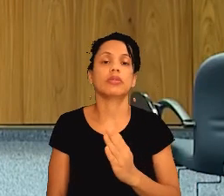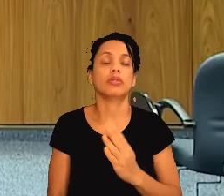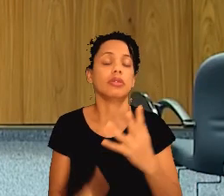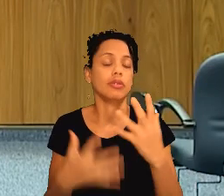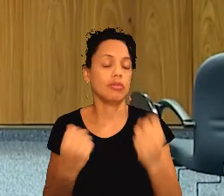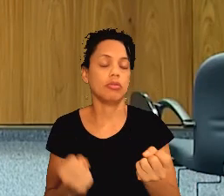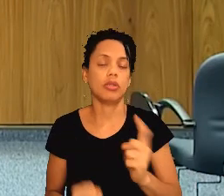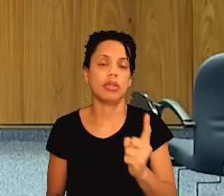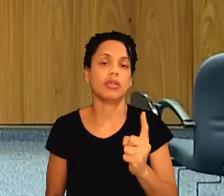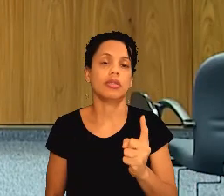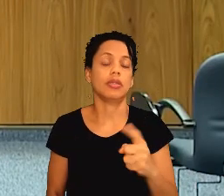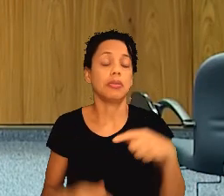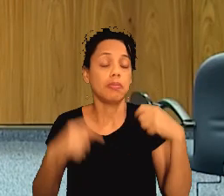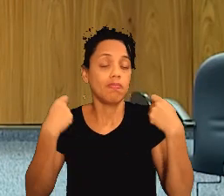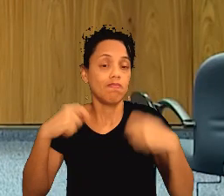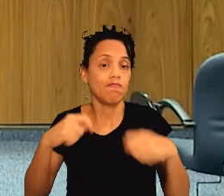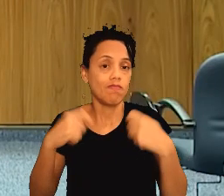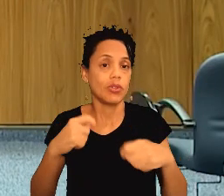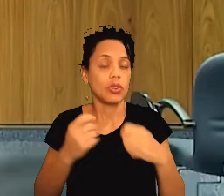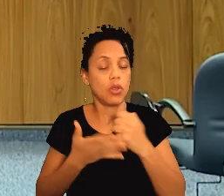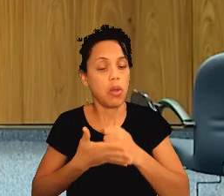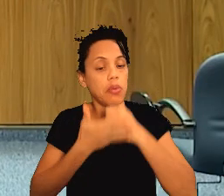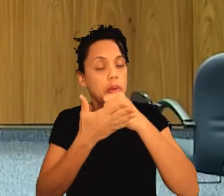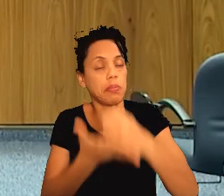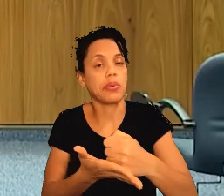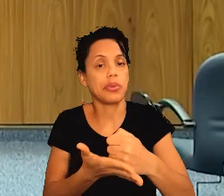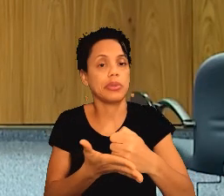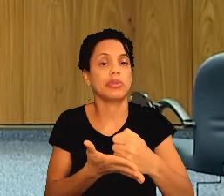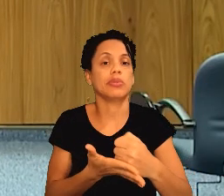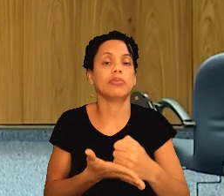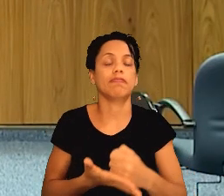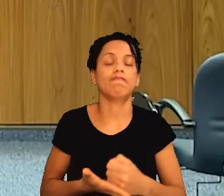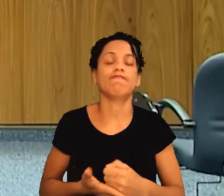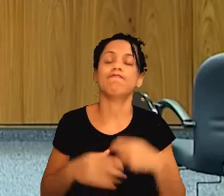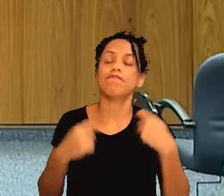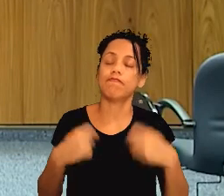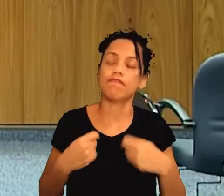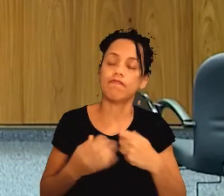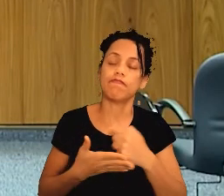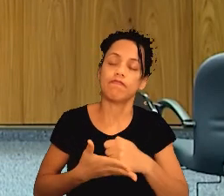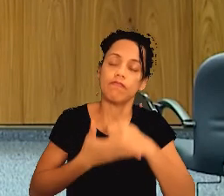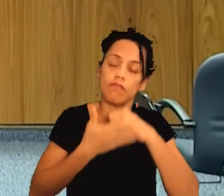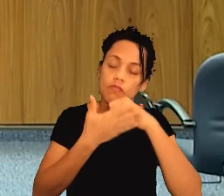inaceitável, eu acho, e precisamos de um apoio muito grande,